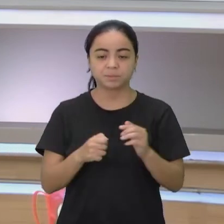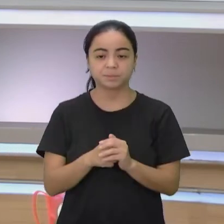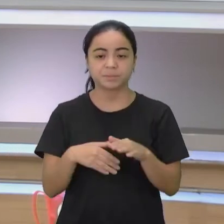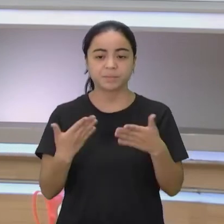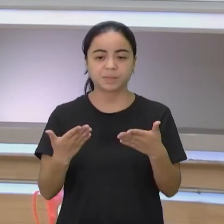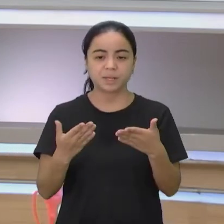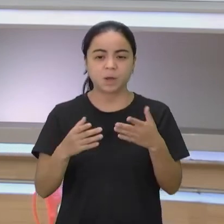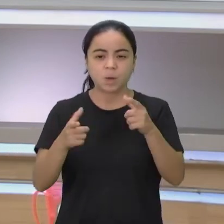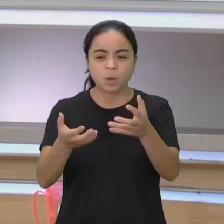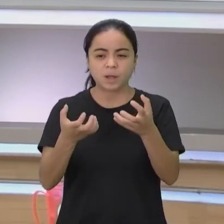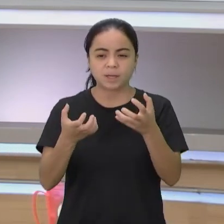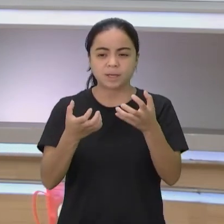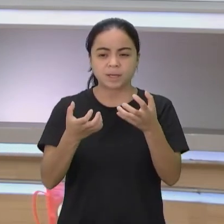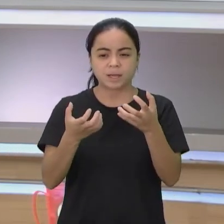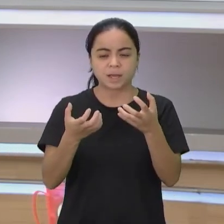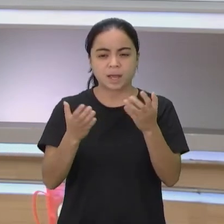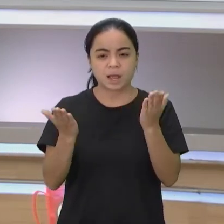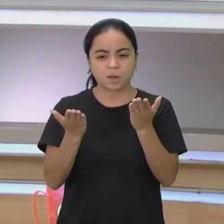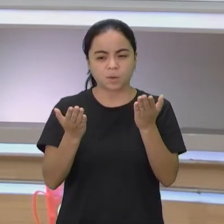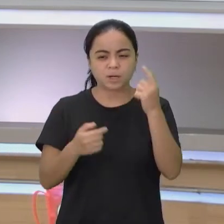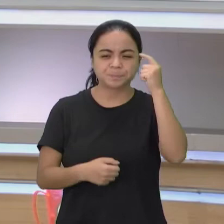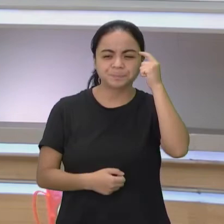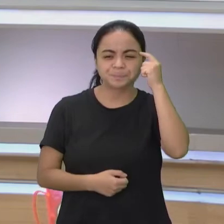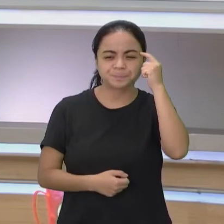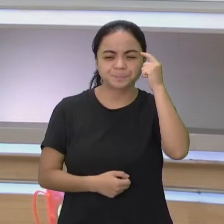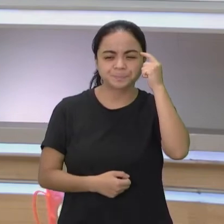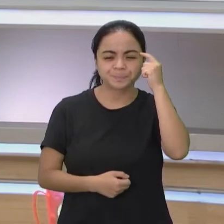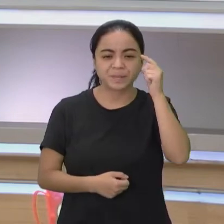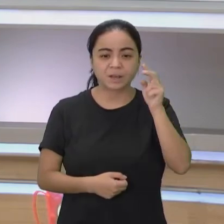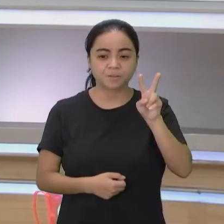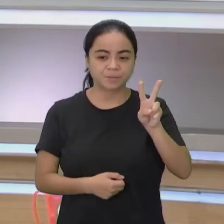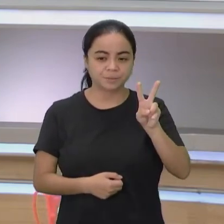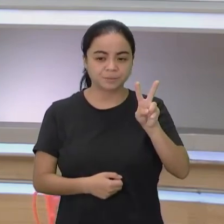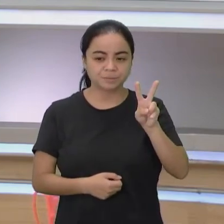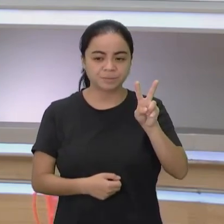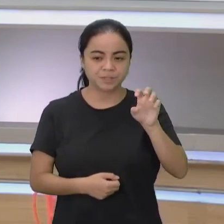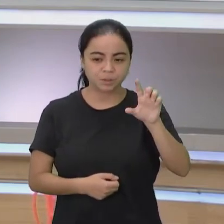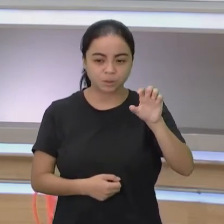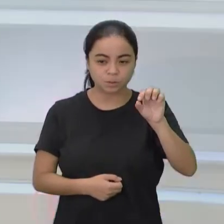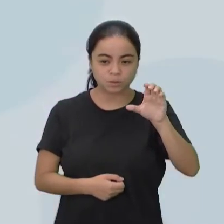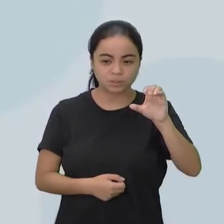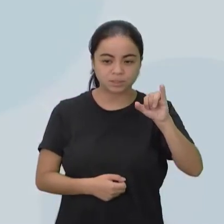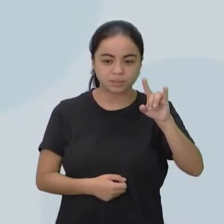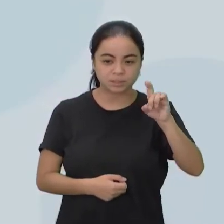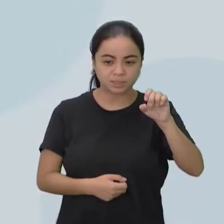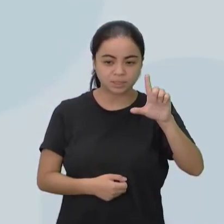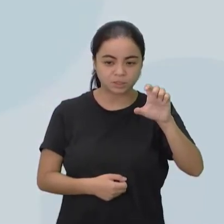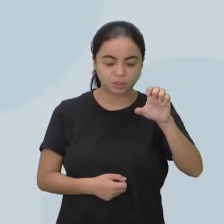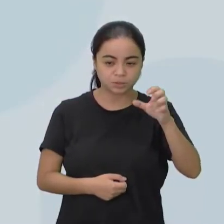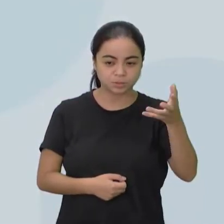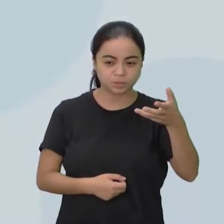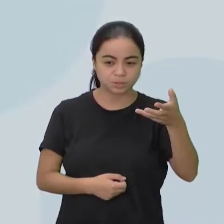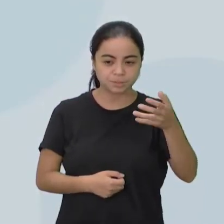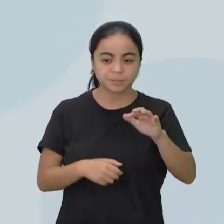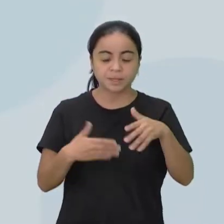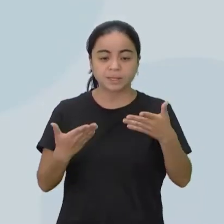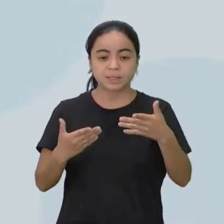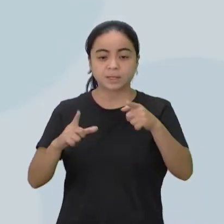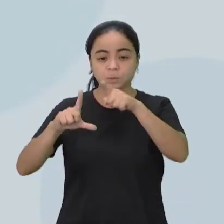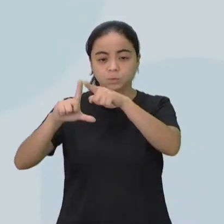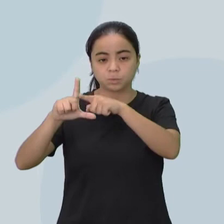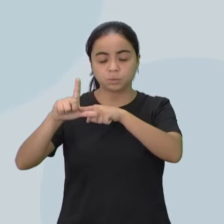agora? Pensar na velocidade. Ali na tabela e também ali no gráfico não tem o espaço e o tempo? E a gente não já sabe